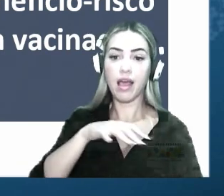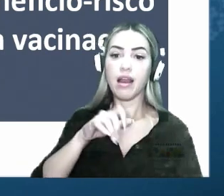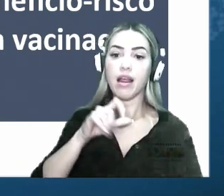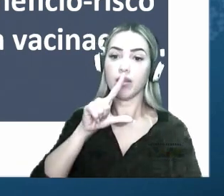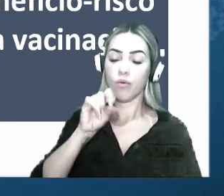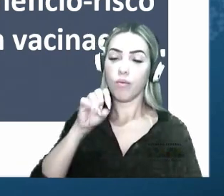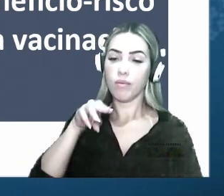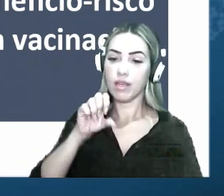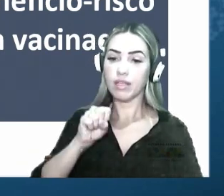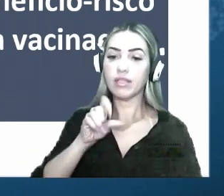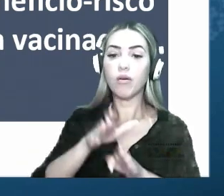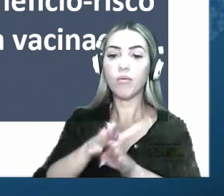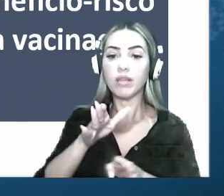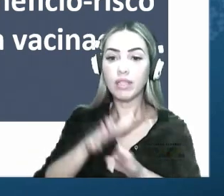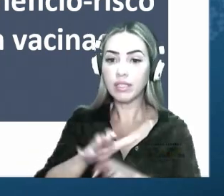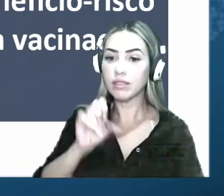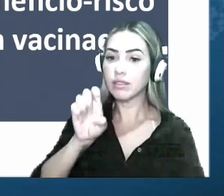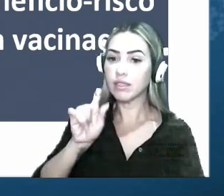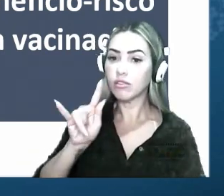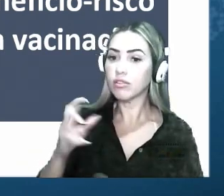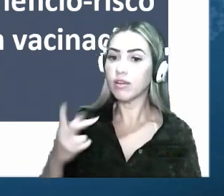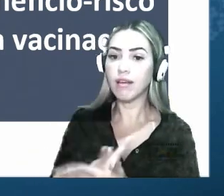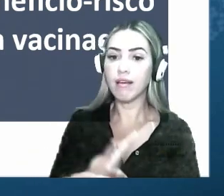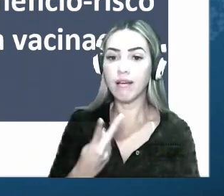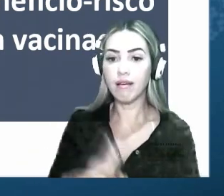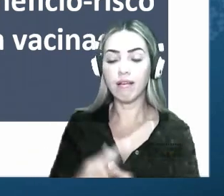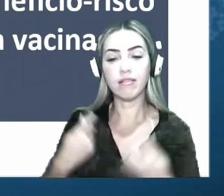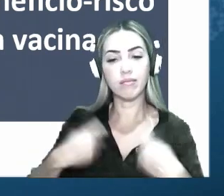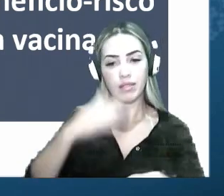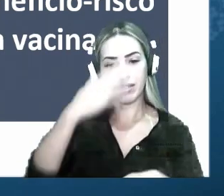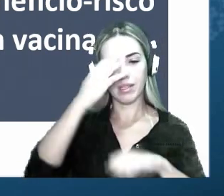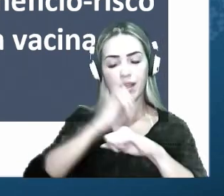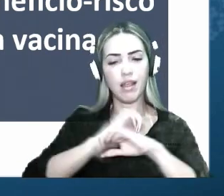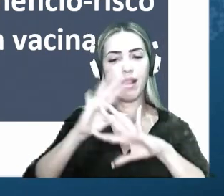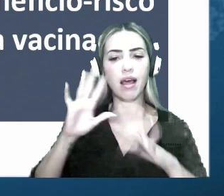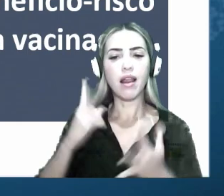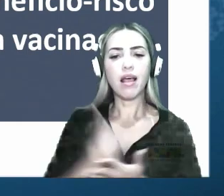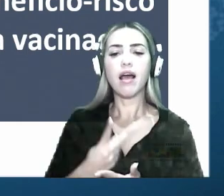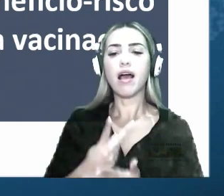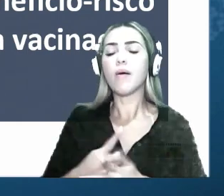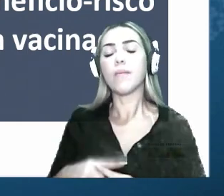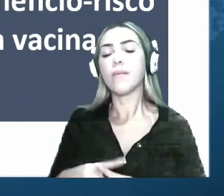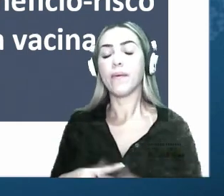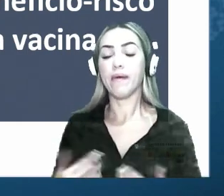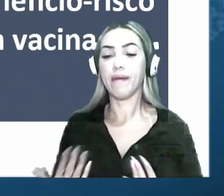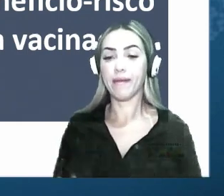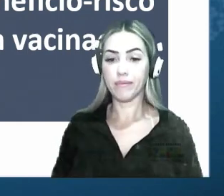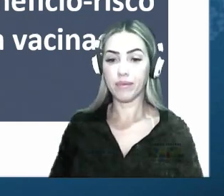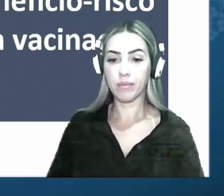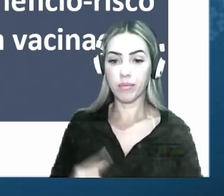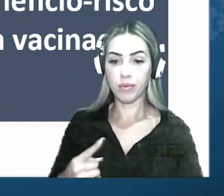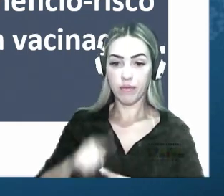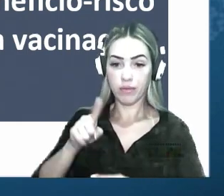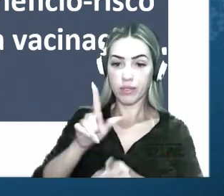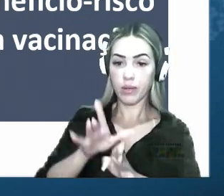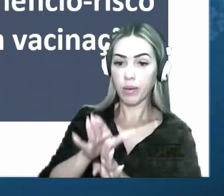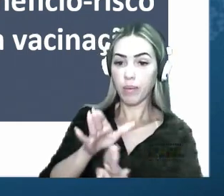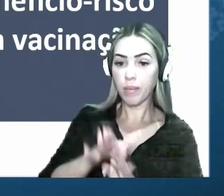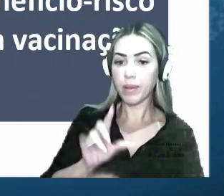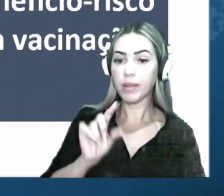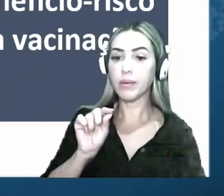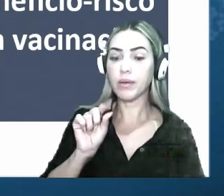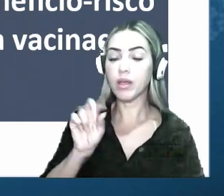foi errada. Isso precisa deixar claro. Foi errada por quê? Porque, veja, você recomenda o uso